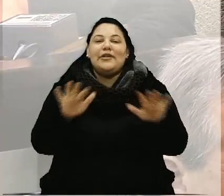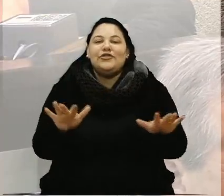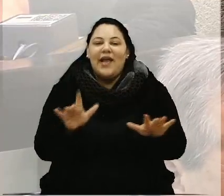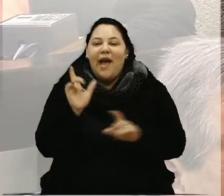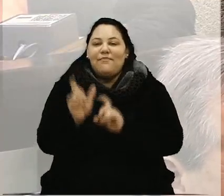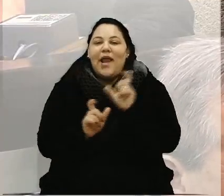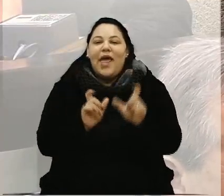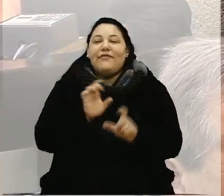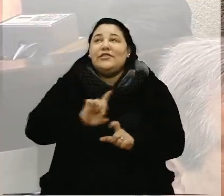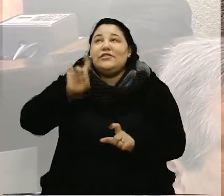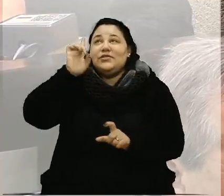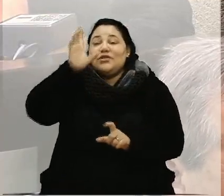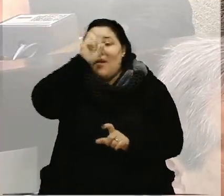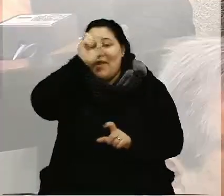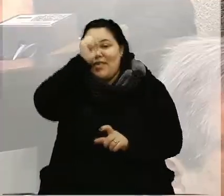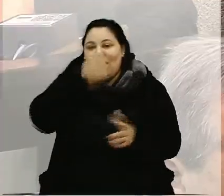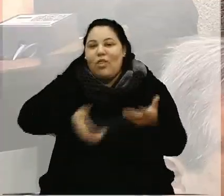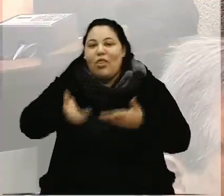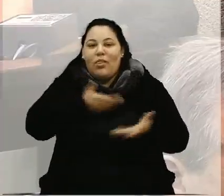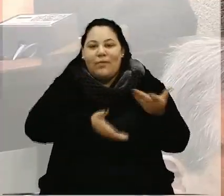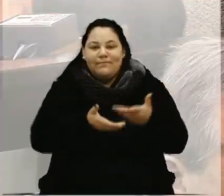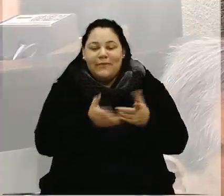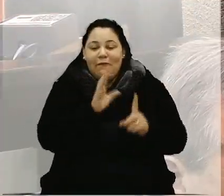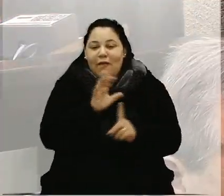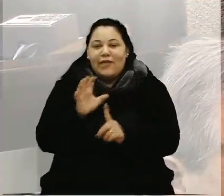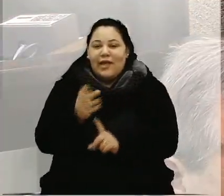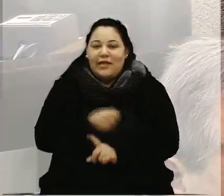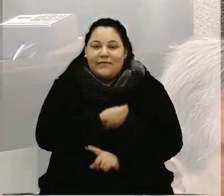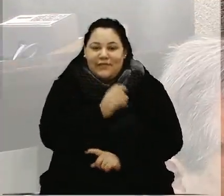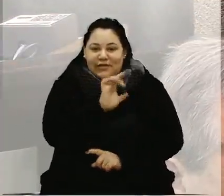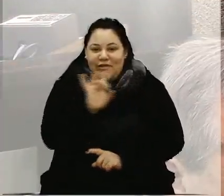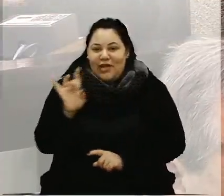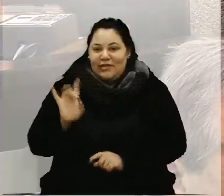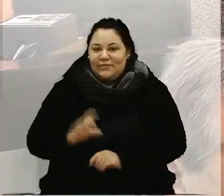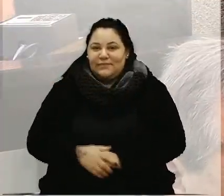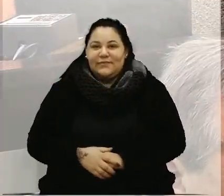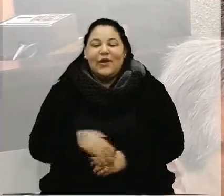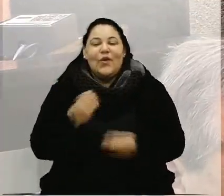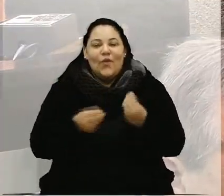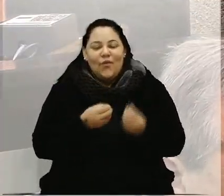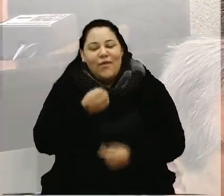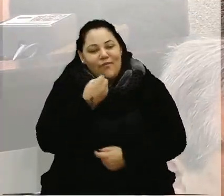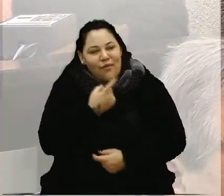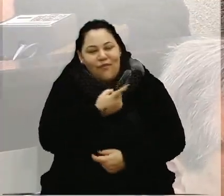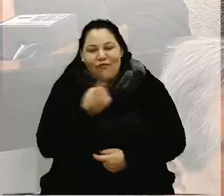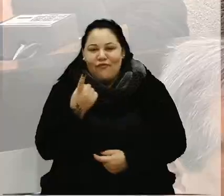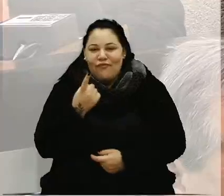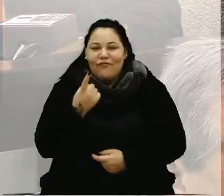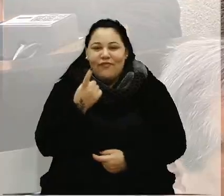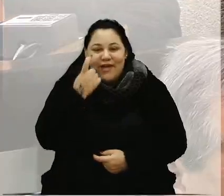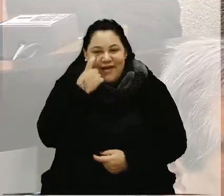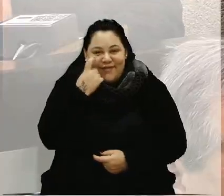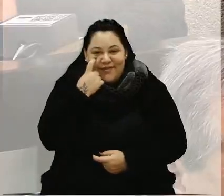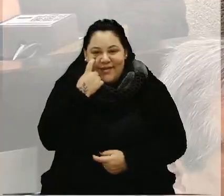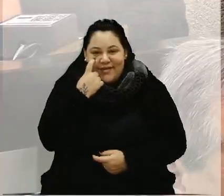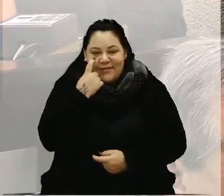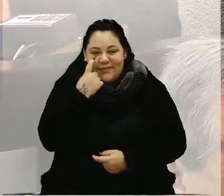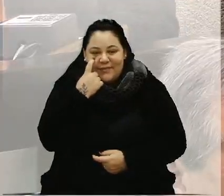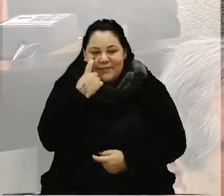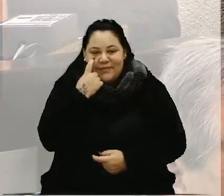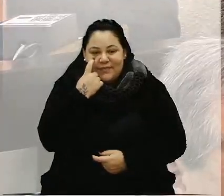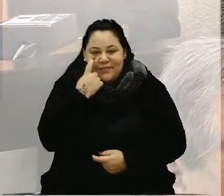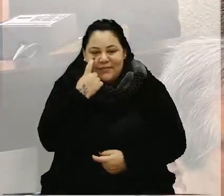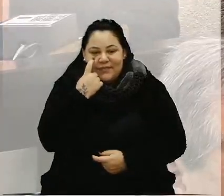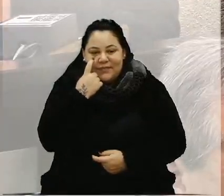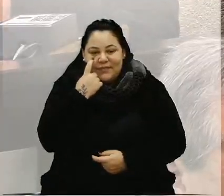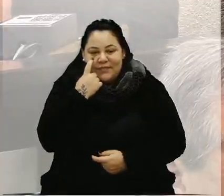que aprendemos, e fazer a diferença na vida de cada um. E como é gratificante ver nos olhos de vocês, da Cris, enquanto falava, o amor